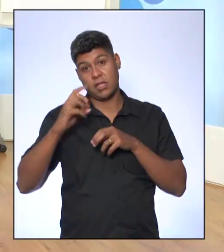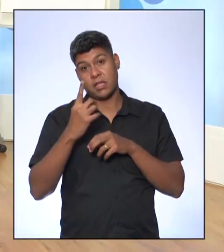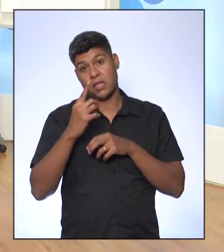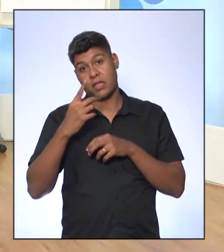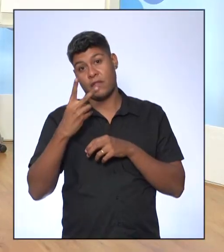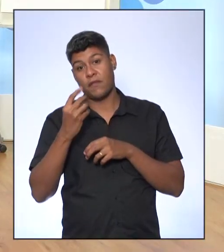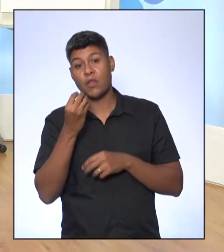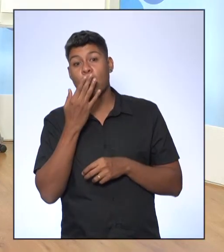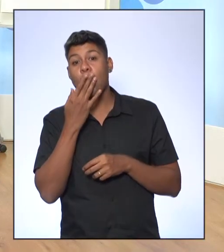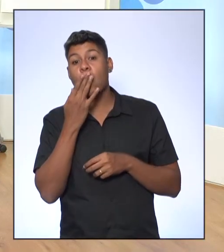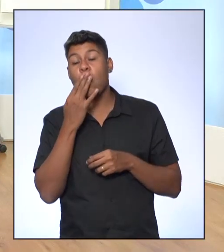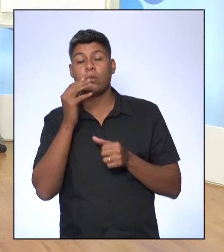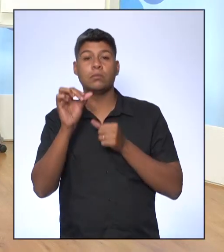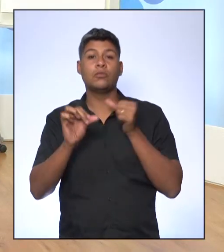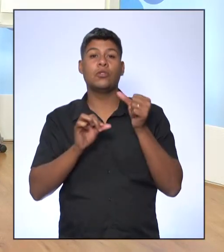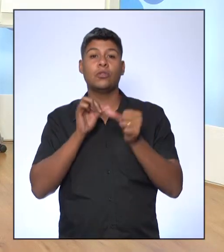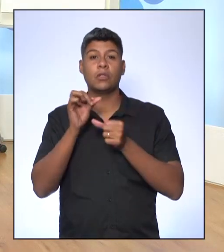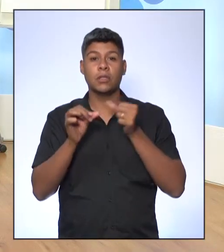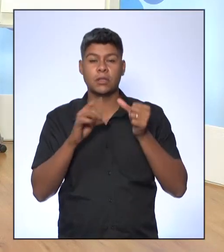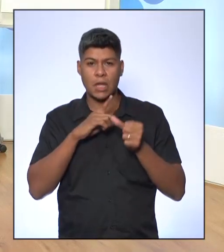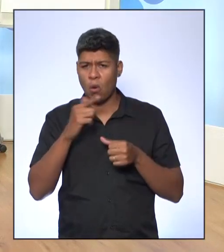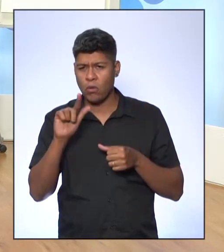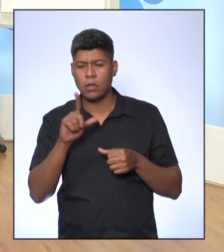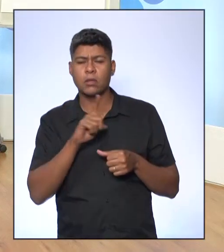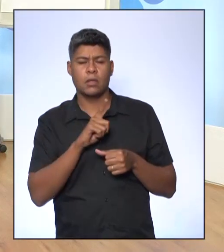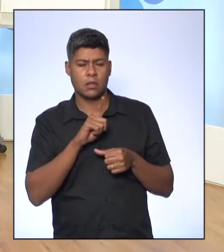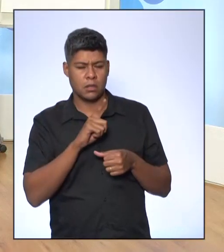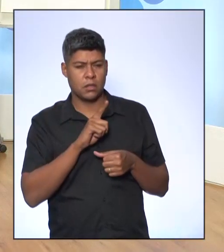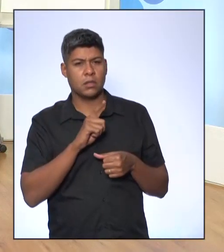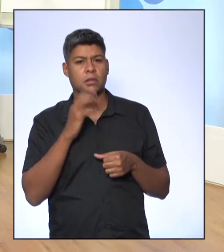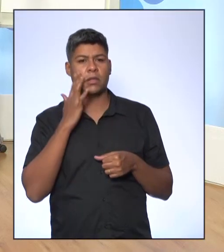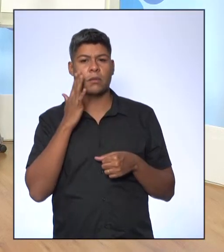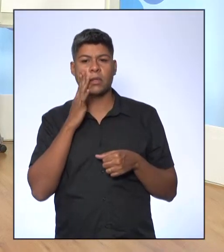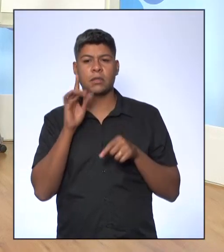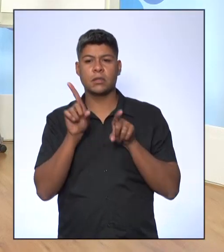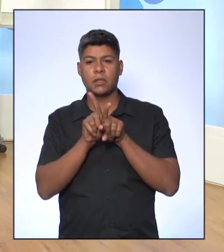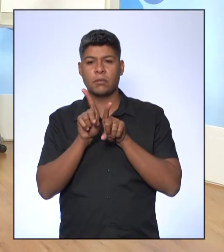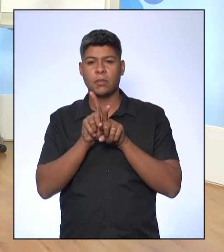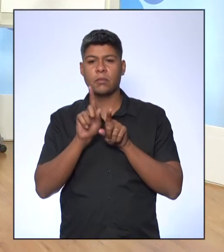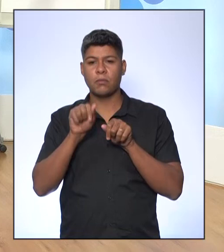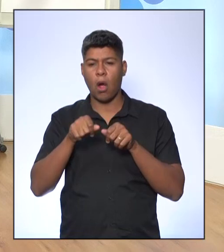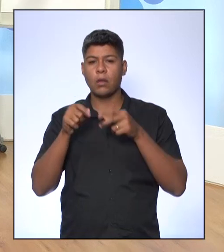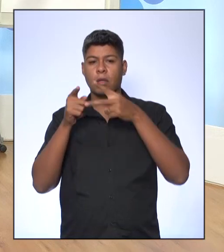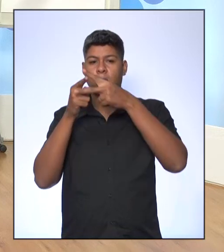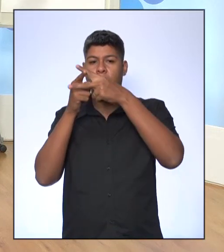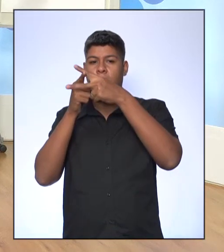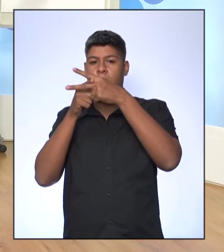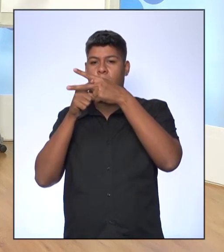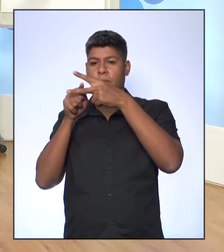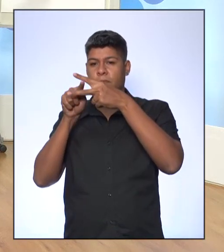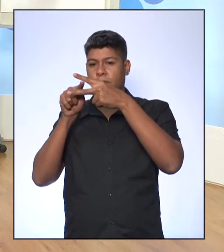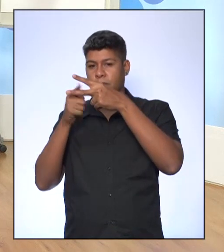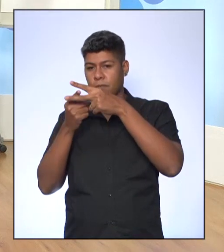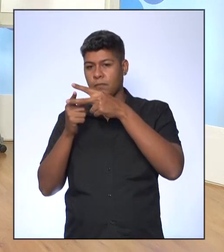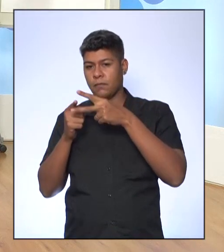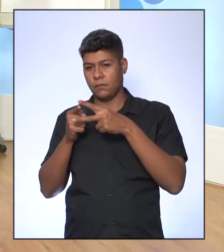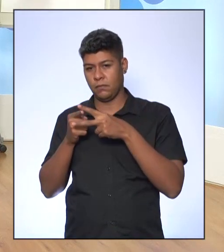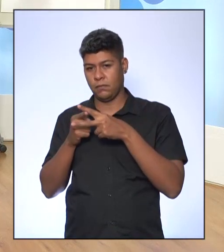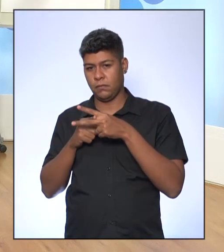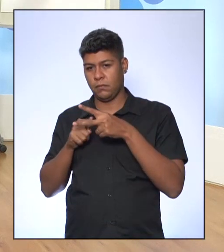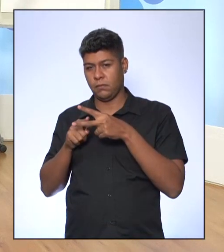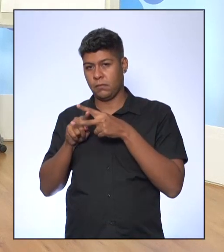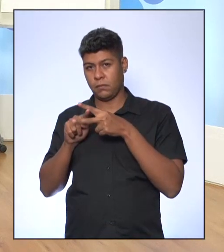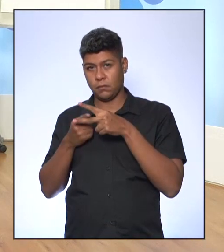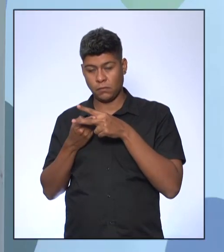De canetão uma outra azul? cor? Tem Aqui, de ó. outra cor aqui. Coloca 2 aí, vamos ver se a gente sabe também. Posso colocar do outro lado? Coloca aleatório. Vou colocar aqui do outro lado, pode ser?